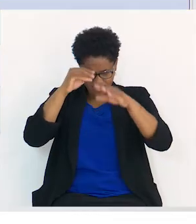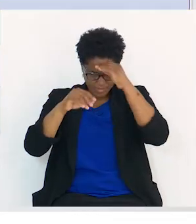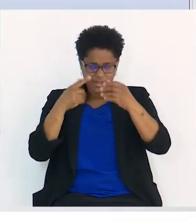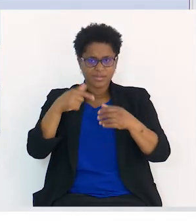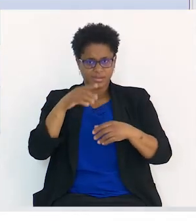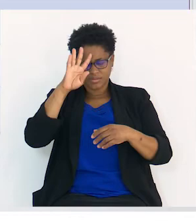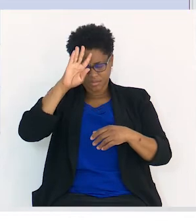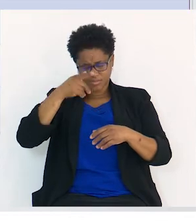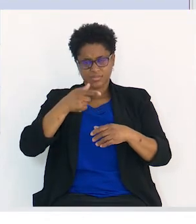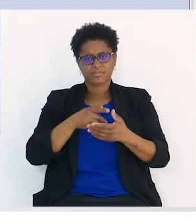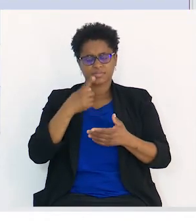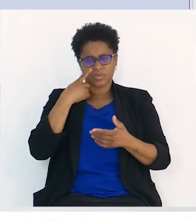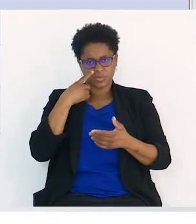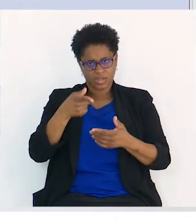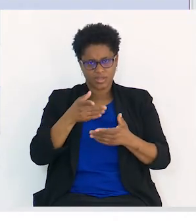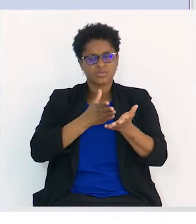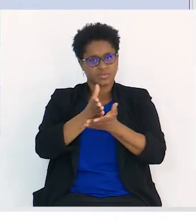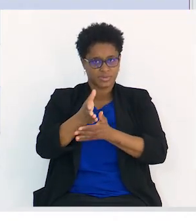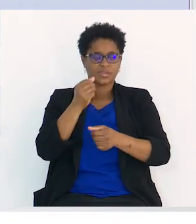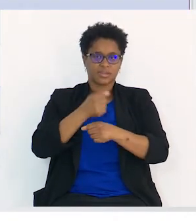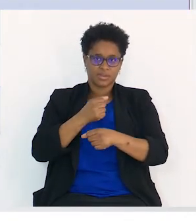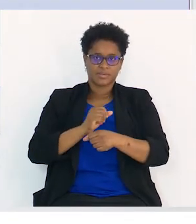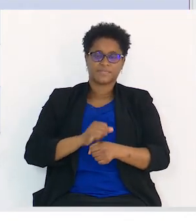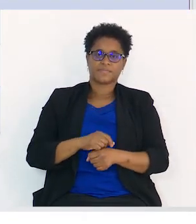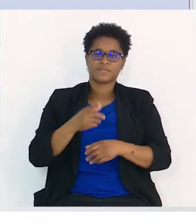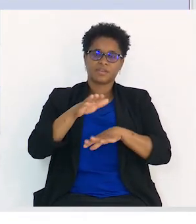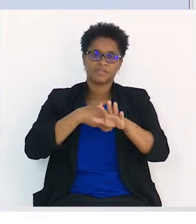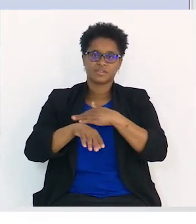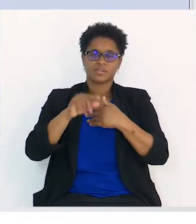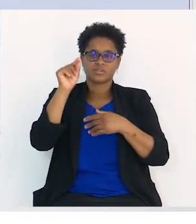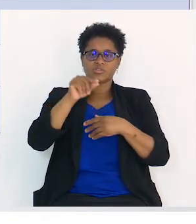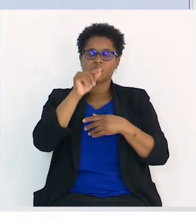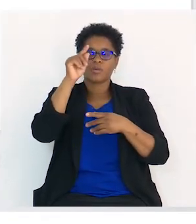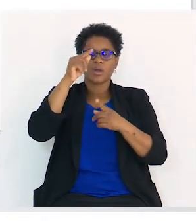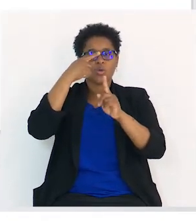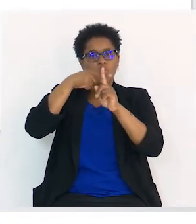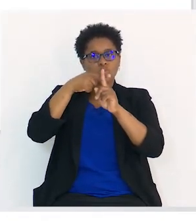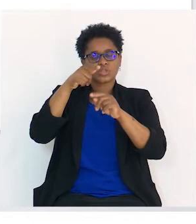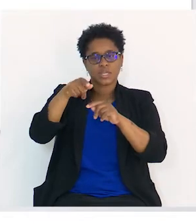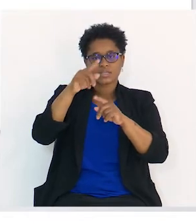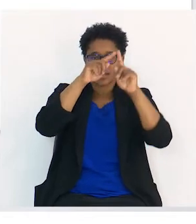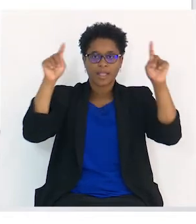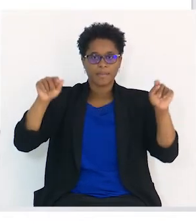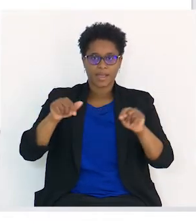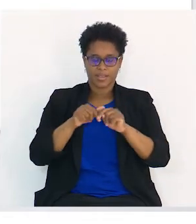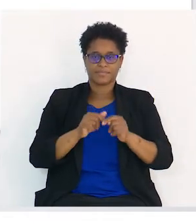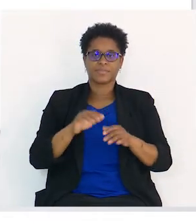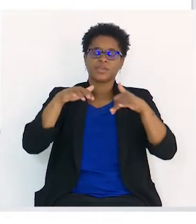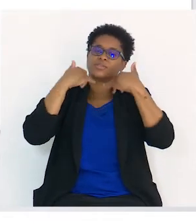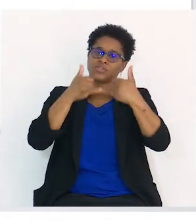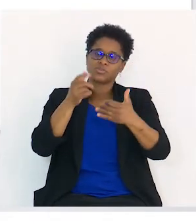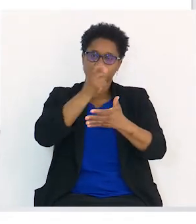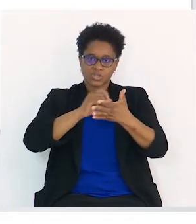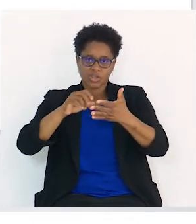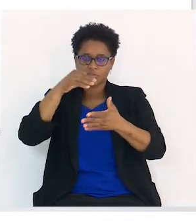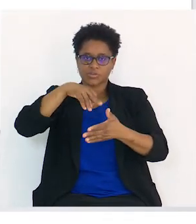avançando. Então tu vais fazendo a classificação com uma cruz nessa tabela. Depois, adiciona-se um prefixo